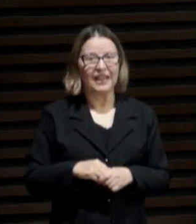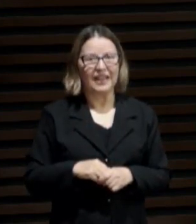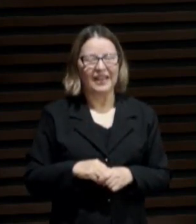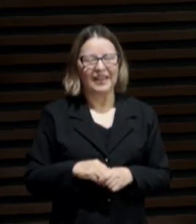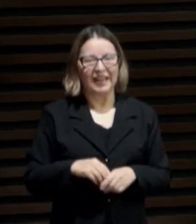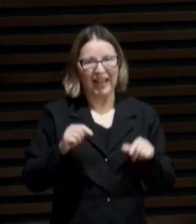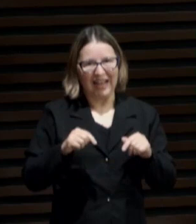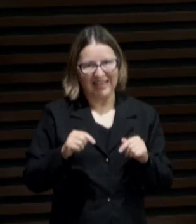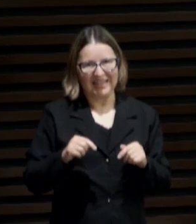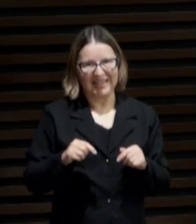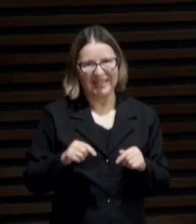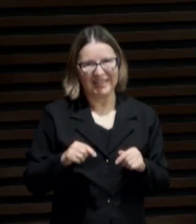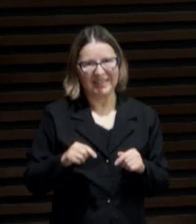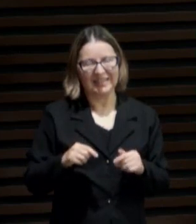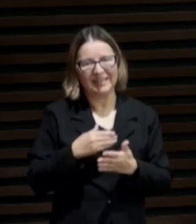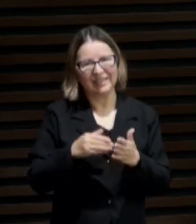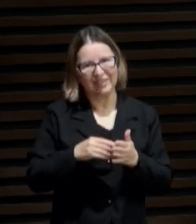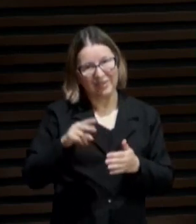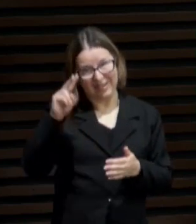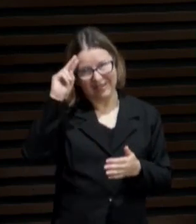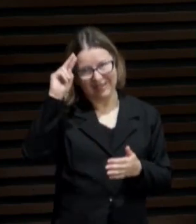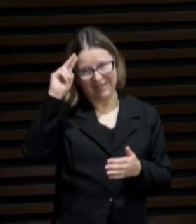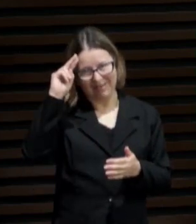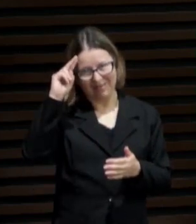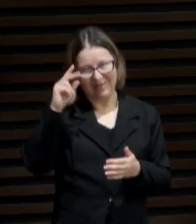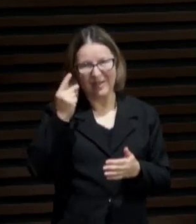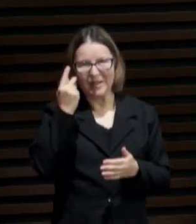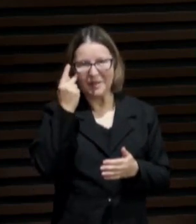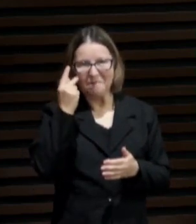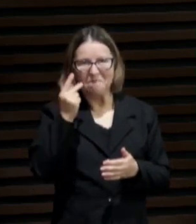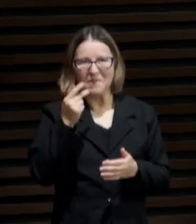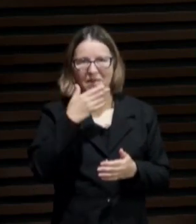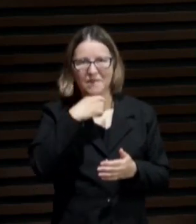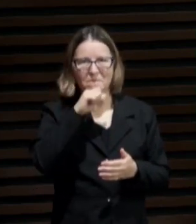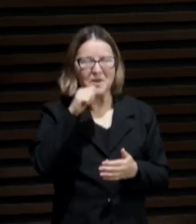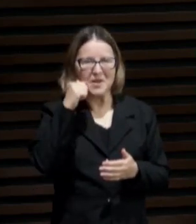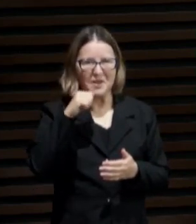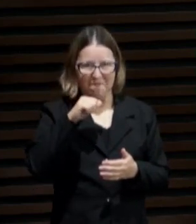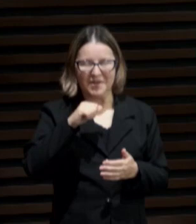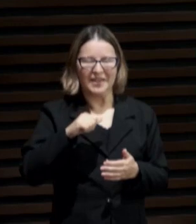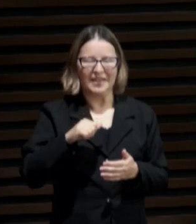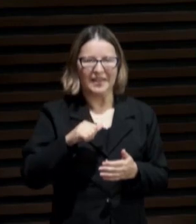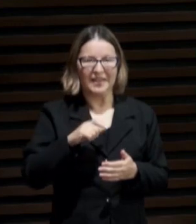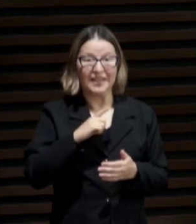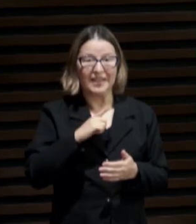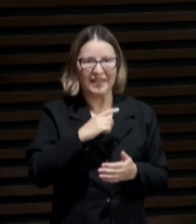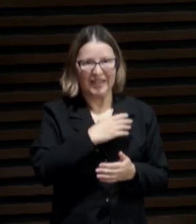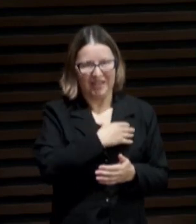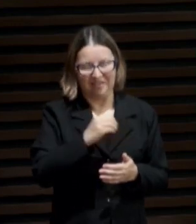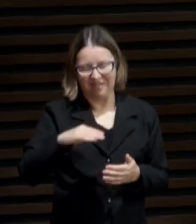pais de adolescente. Você que tem filho adolescente, a minha esposa já convidou, das 8 da noite